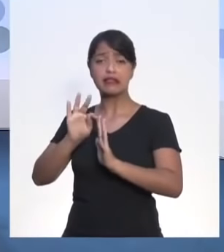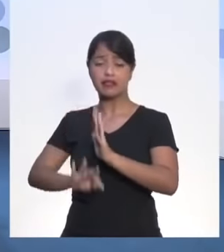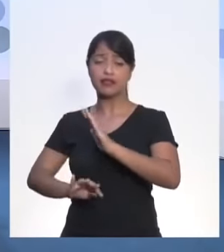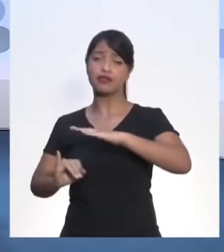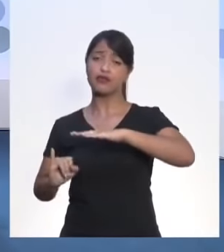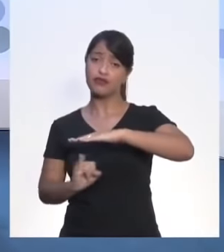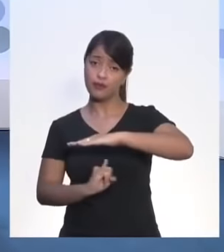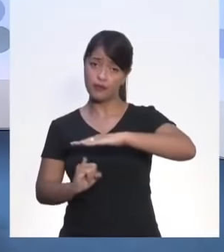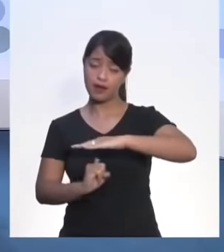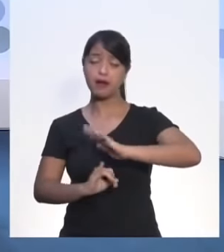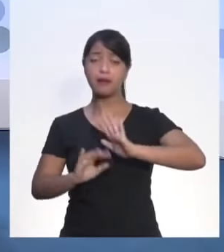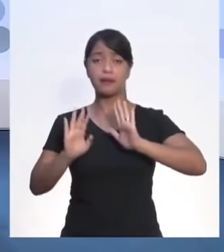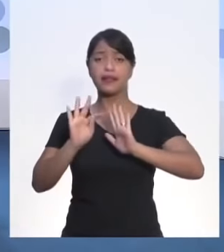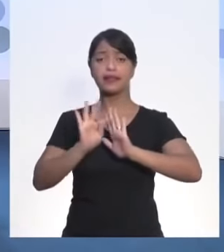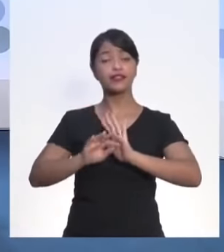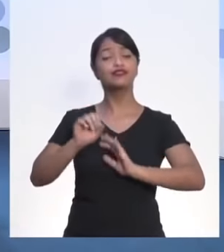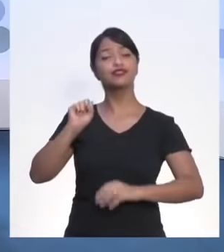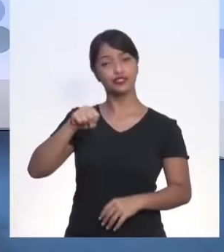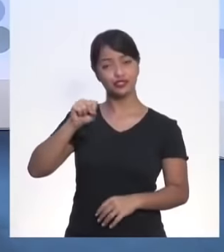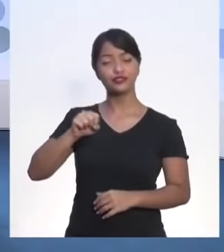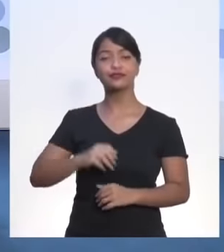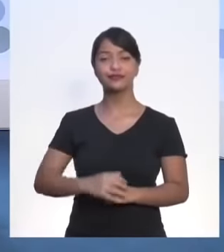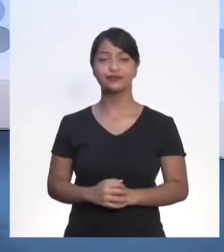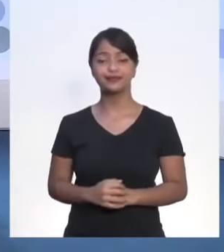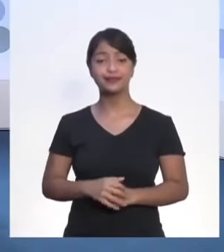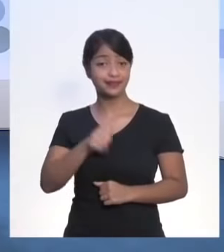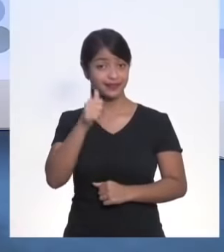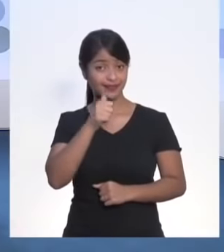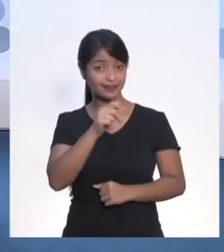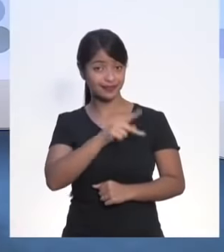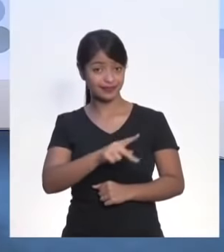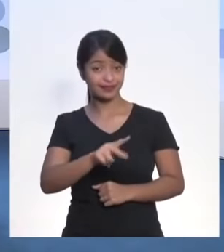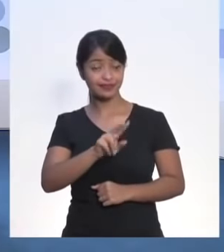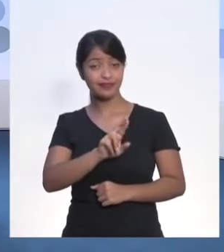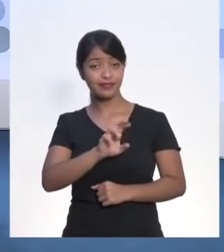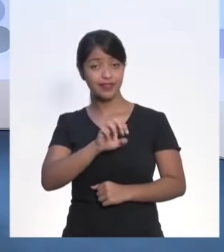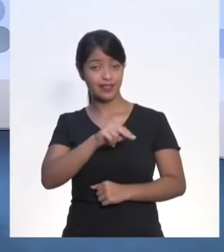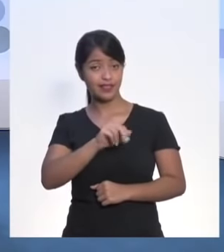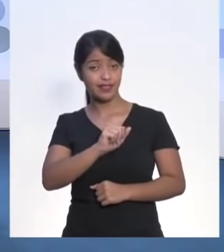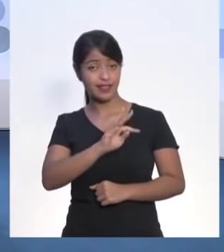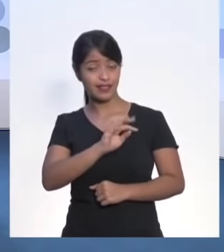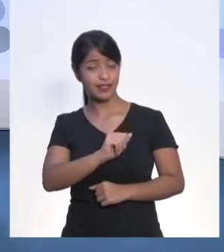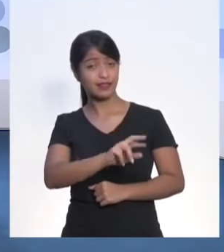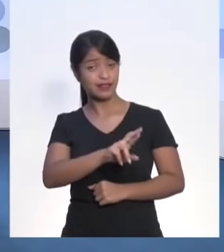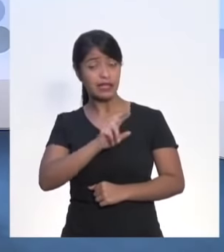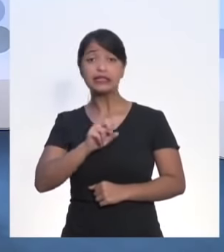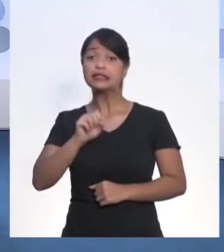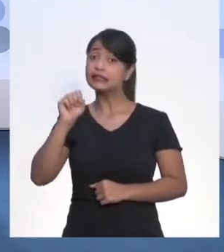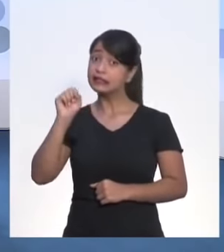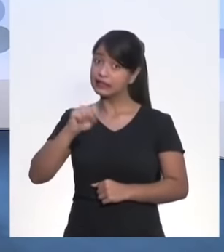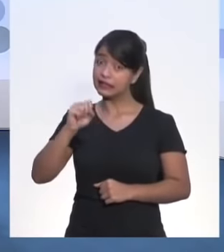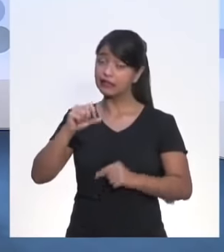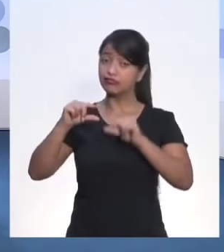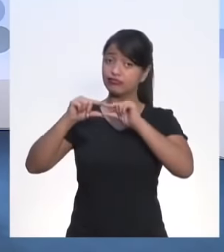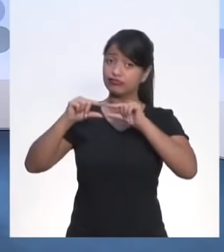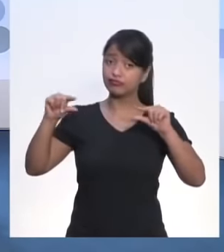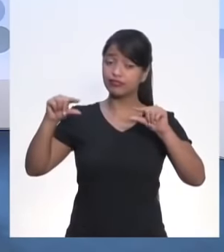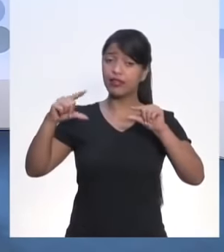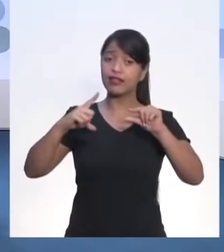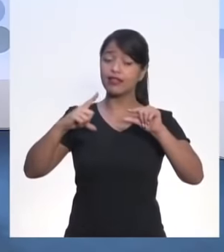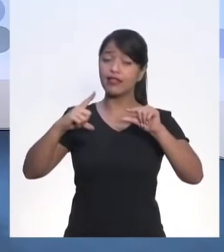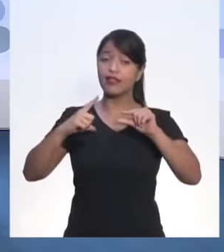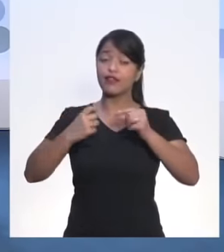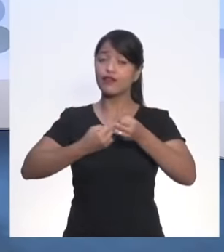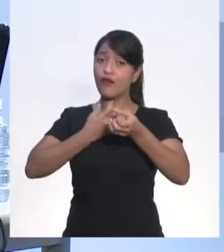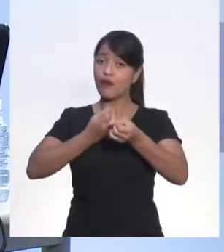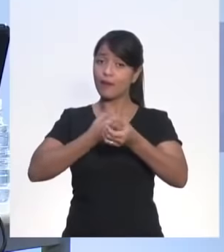mas é um texto sim. A Pro Renata disse, sim, transmite uma mensagem. E aí,